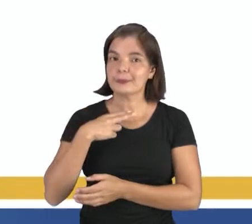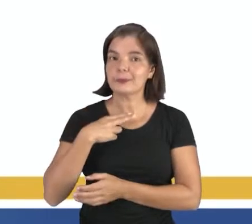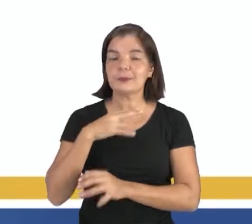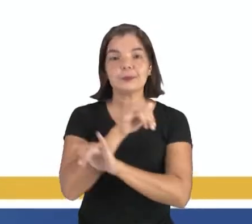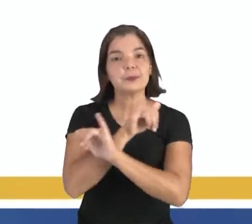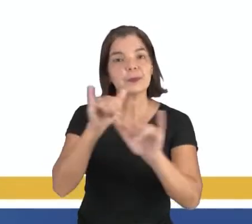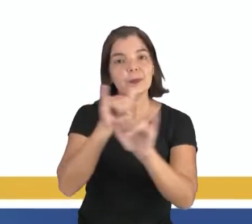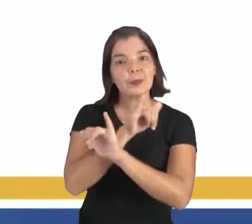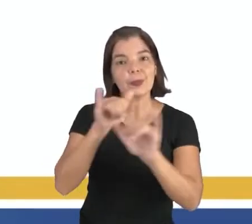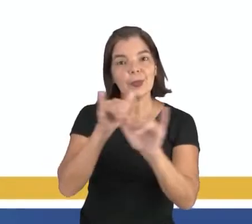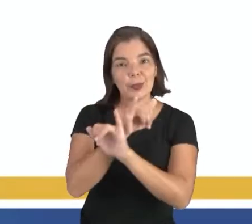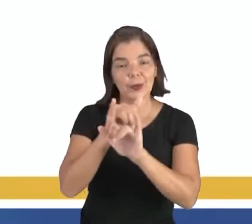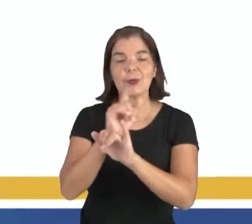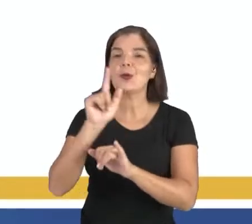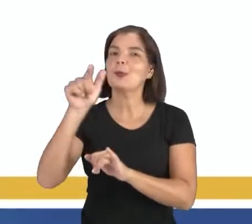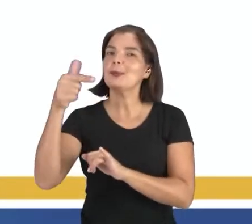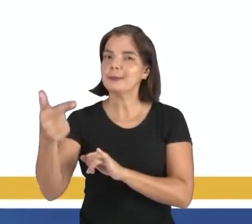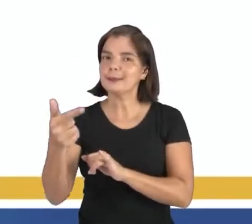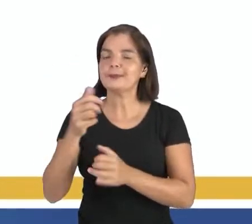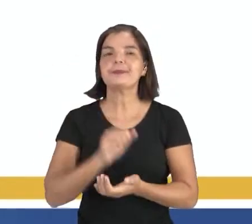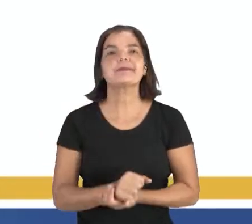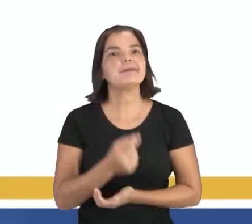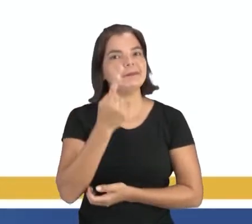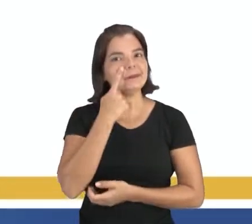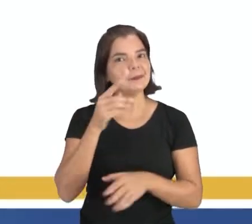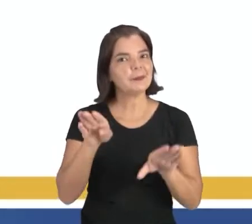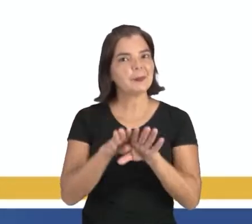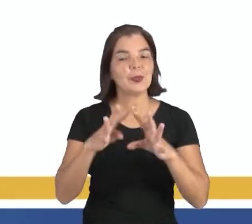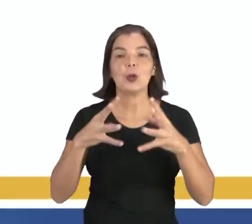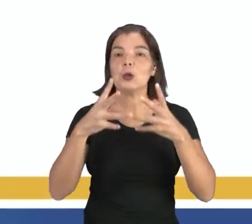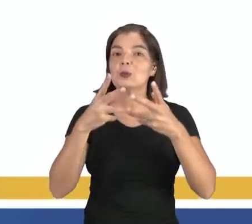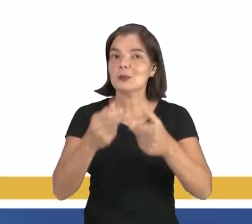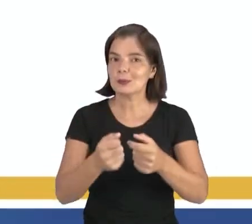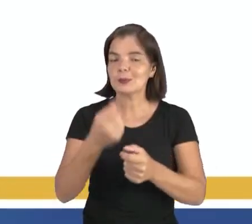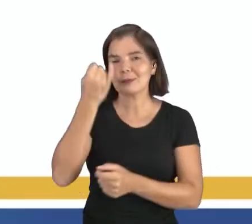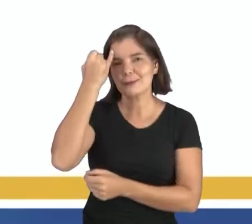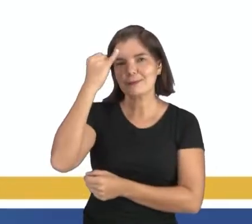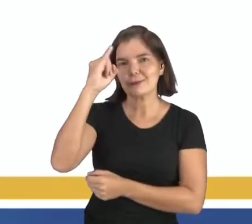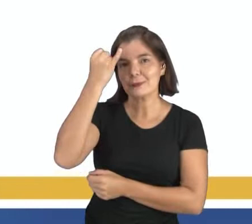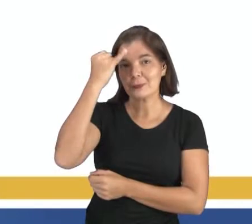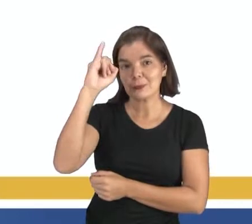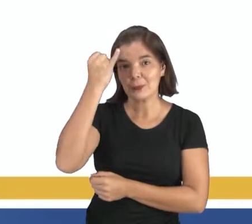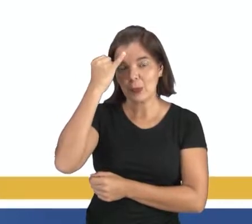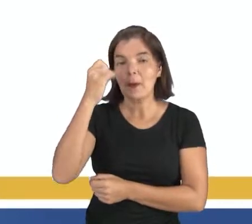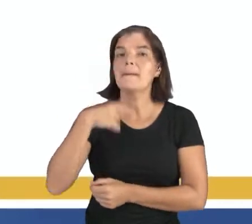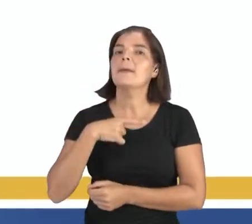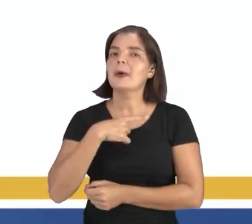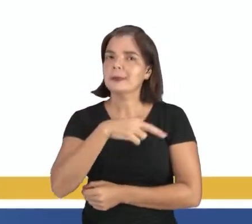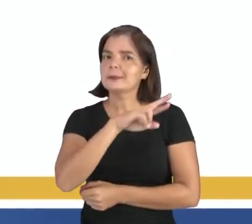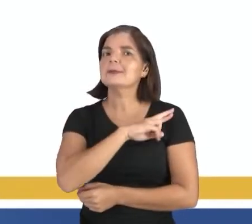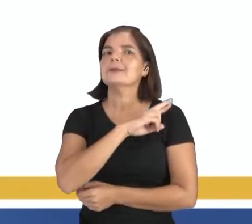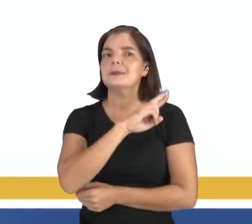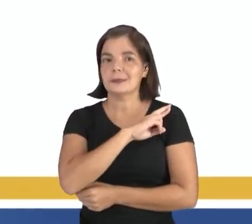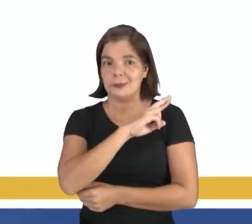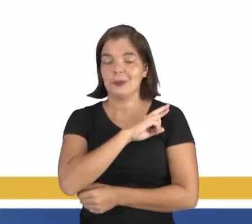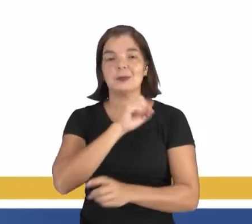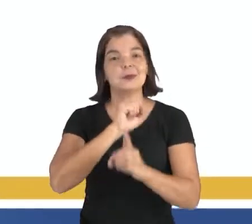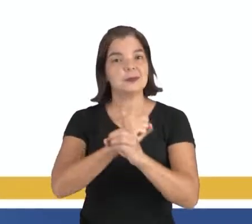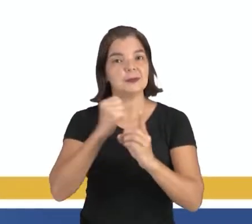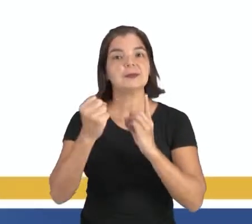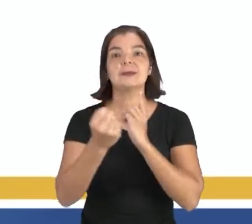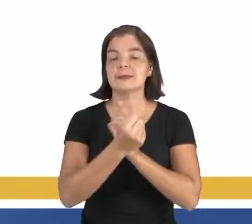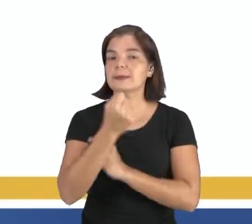anúncio publicitário e outros. Vejam que todos eles foram criados para uma função